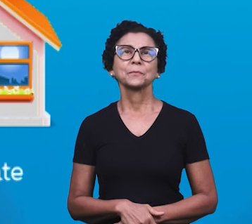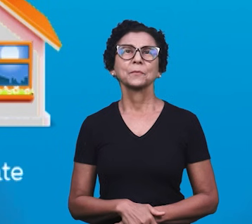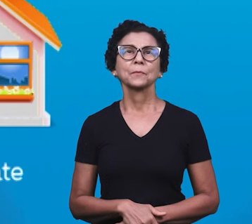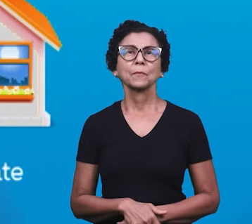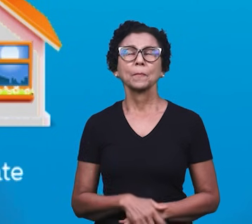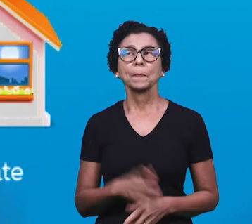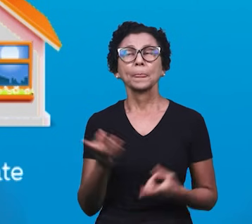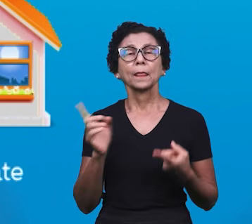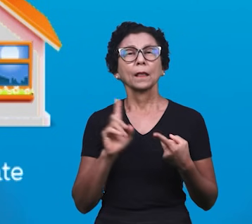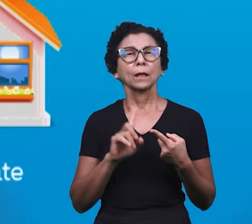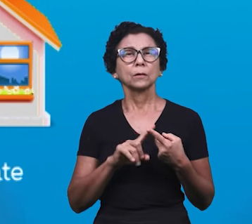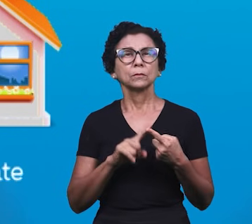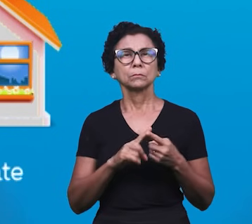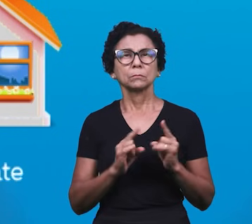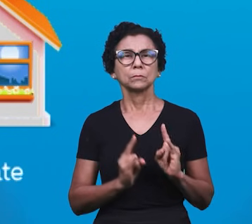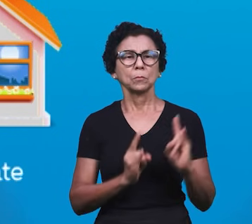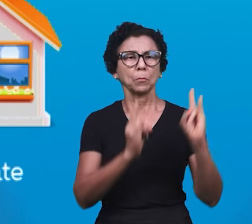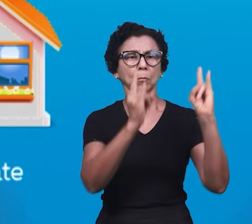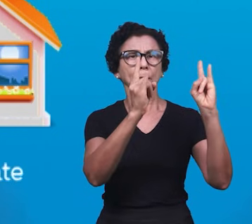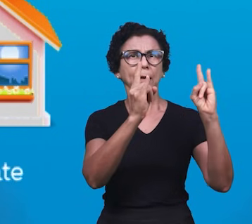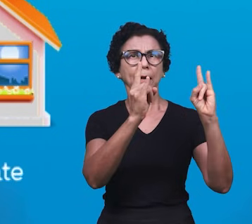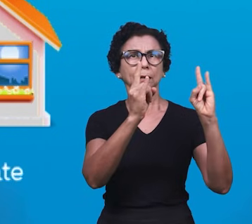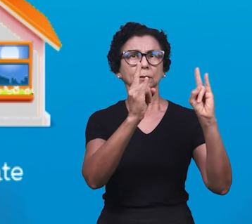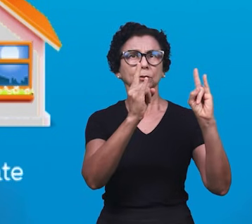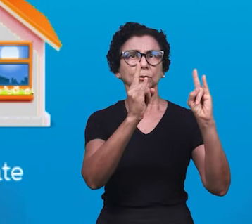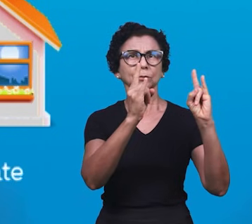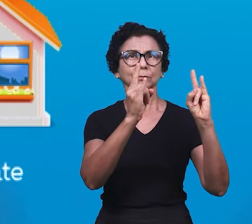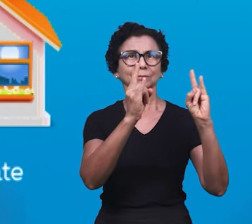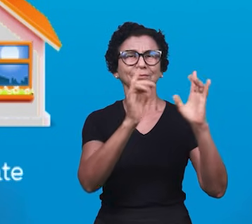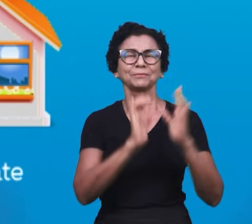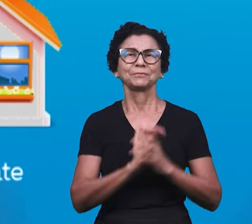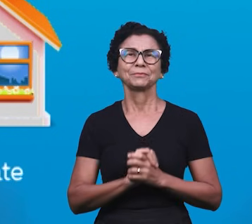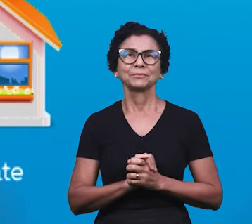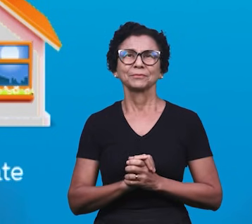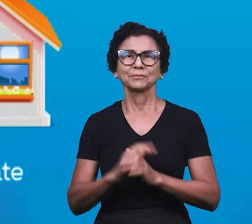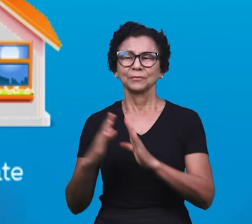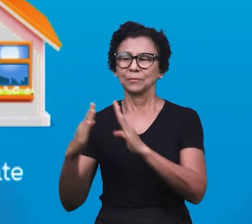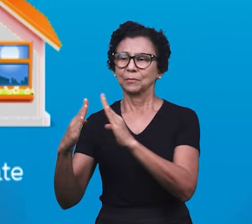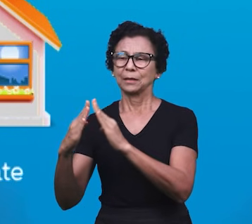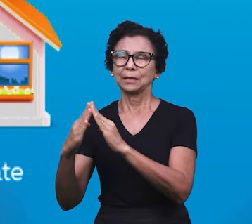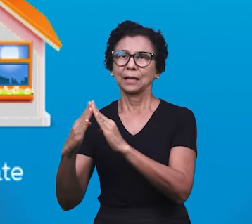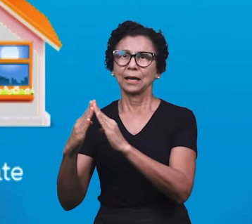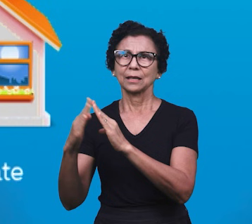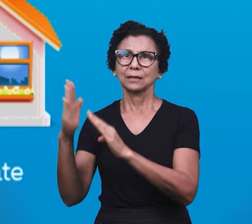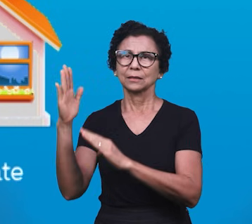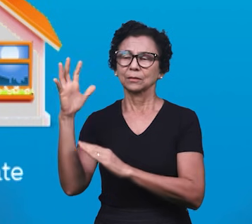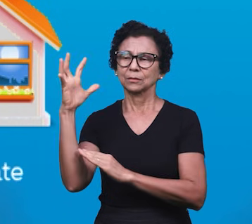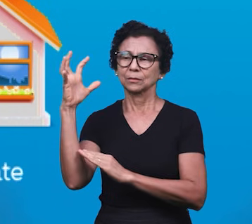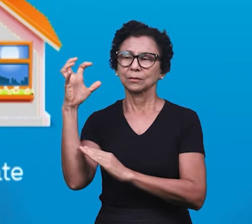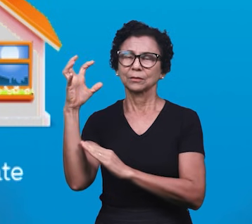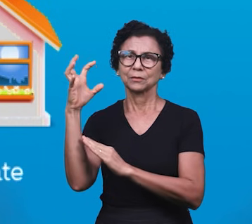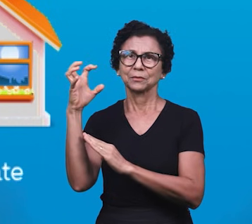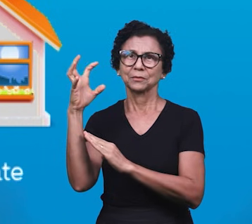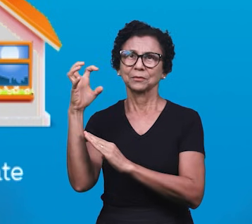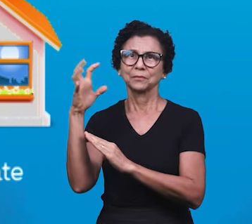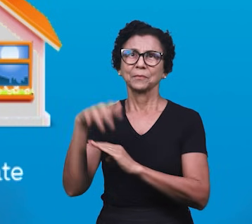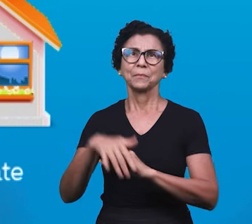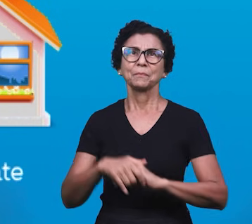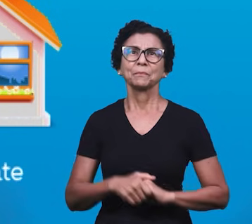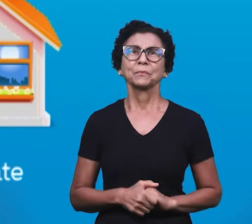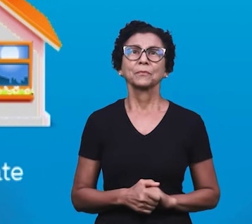nós vemos um prédio, uma casa e o satélite. E vemos ali um local